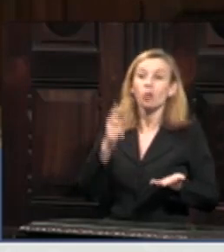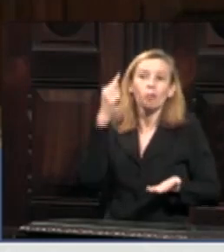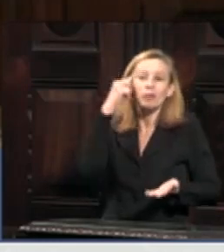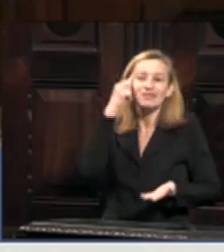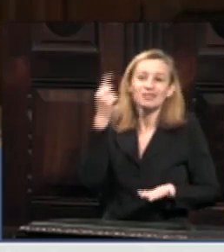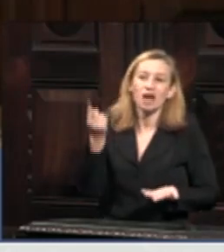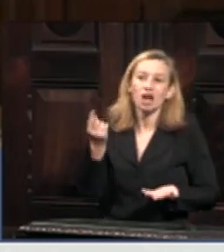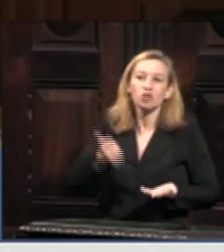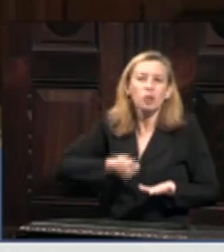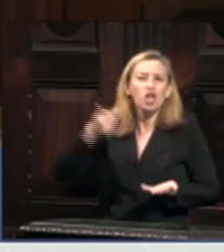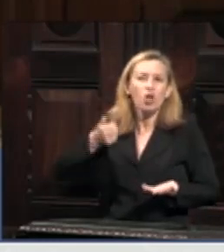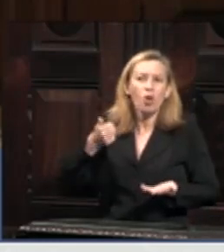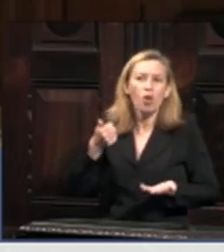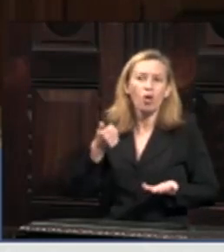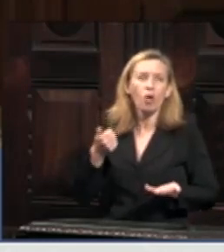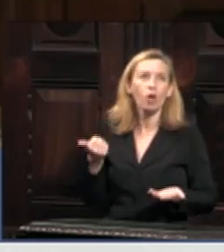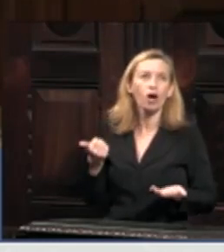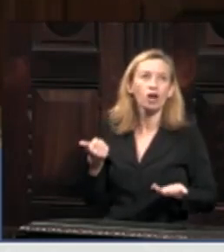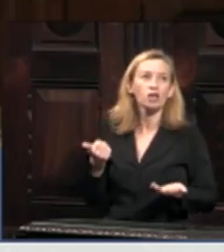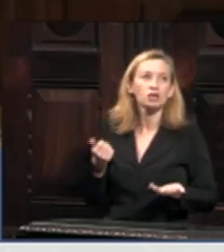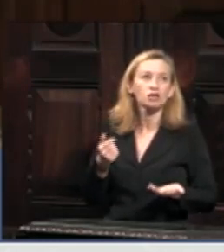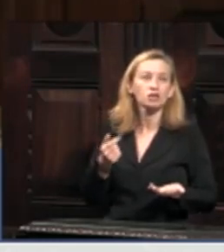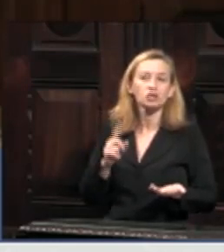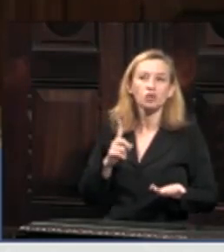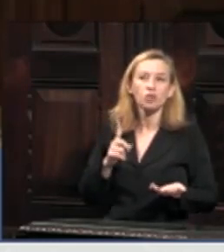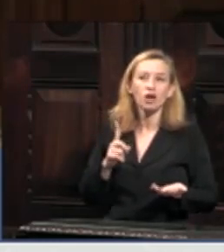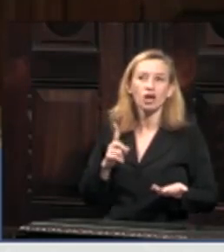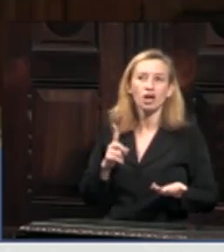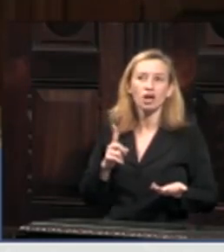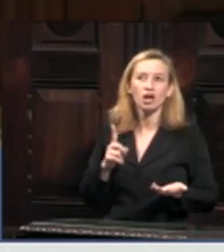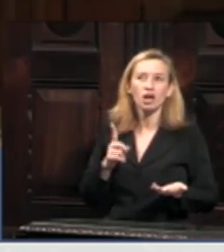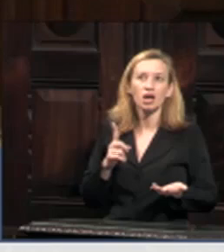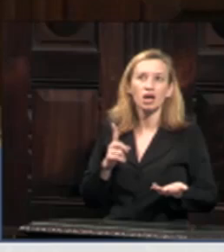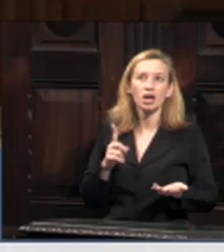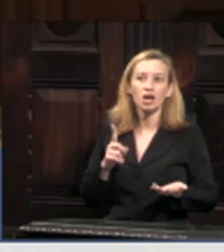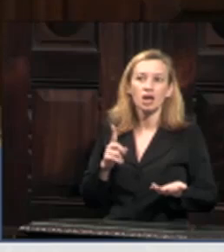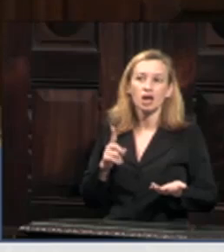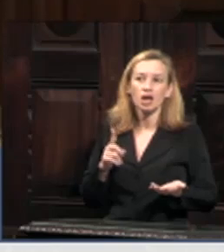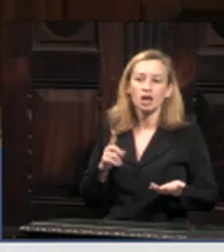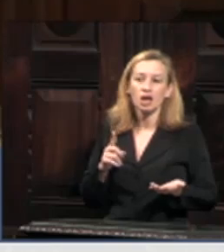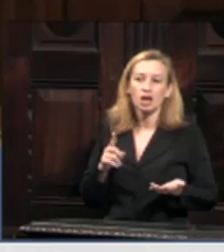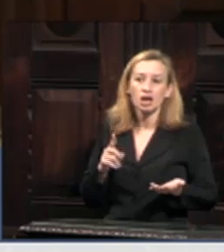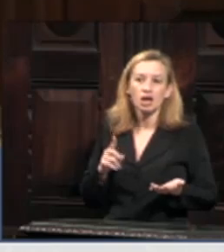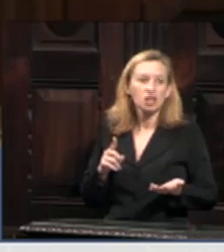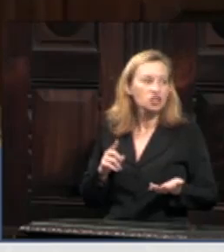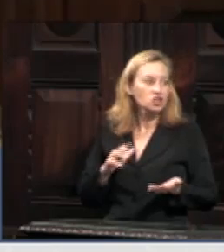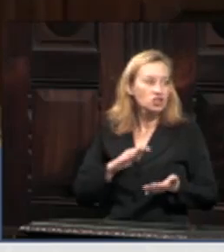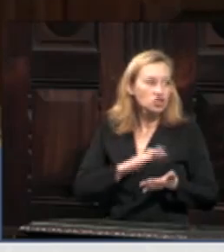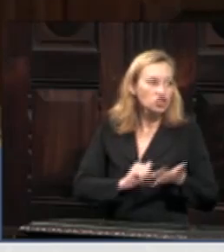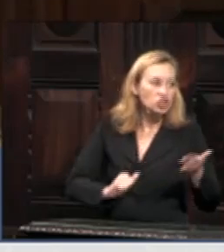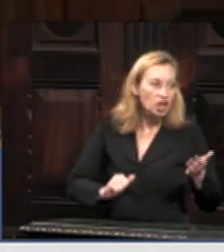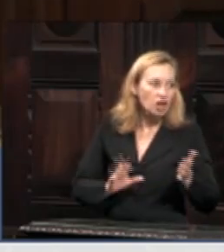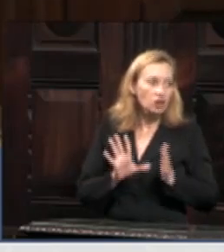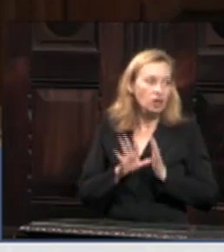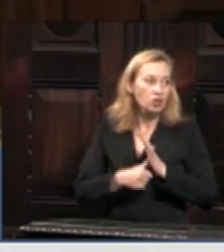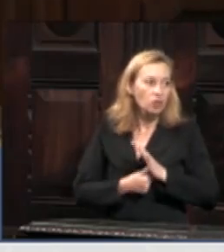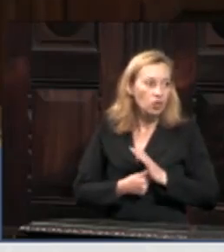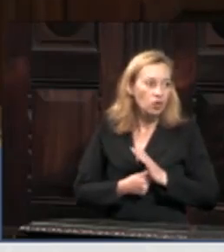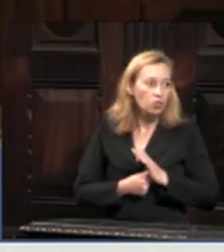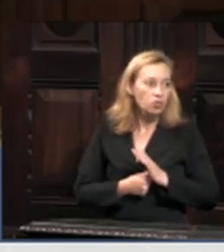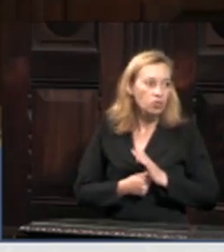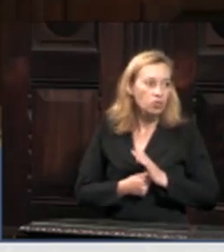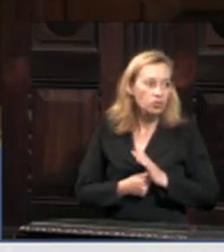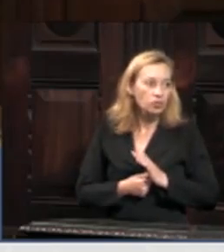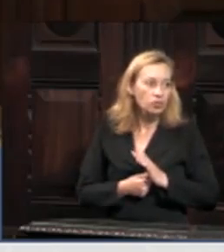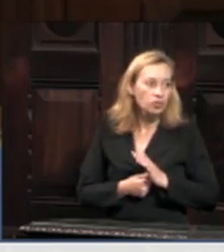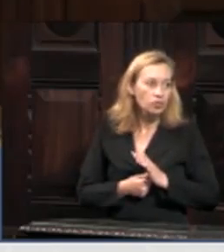mínima. Não se trata mais de um combate à corrupção. Até porque, na minha opinião, de boa, corrupção